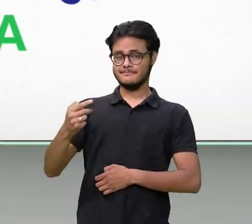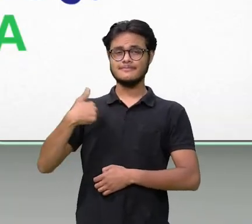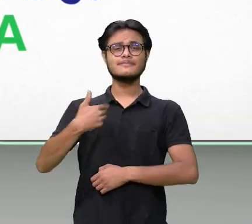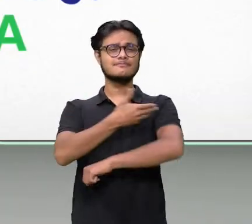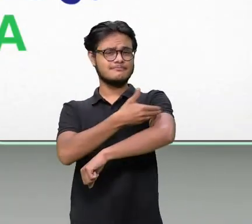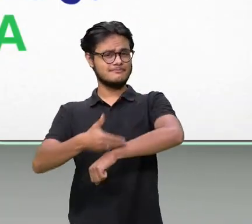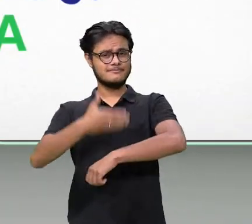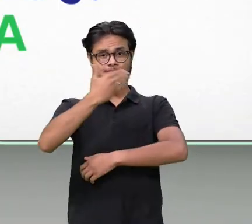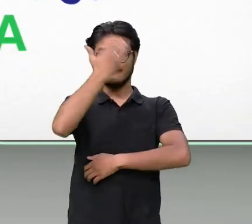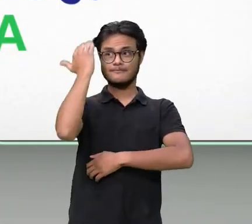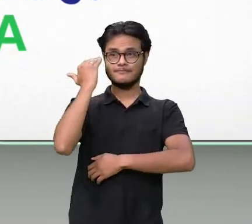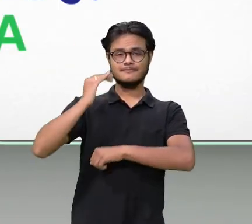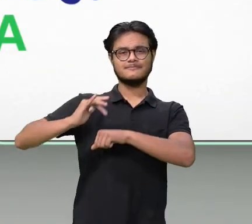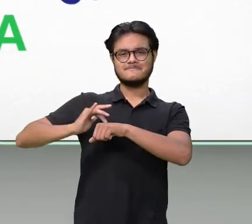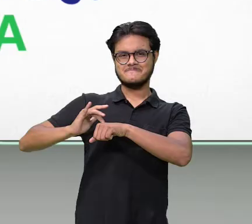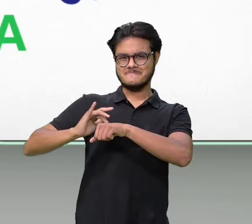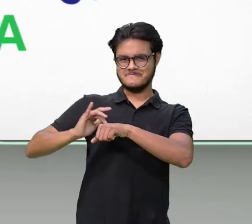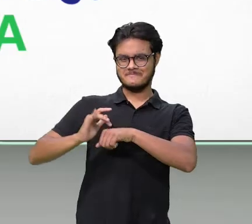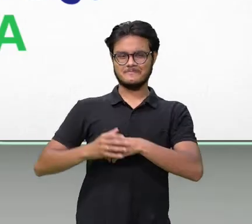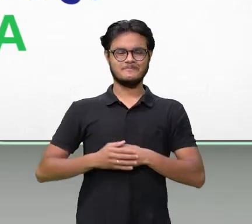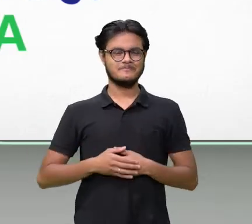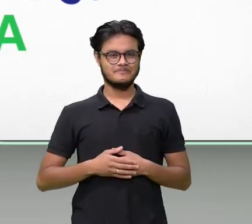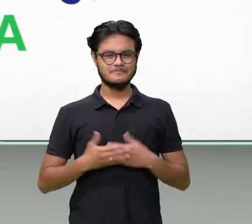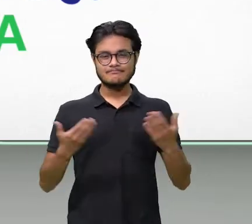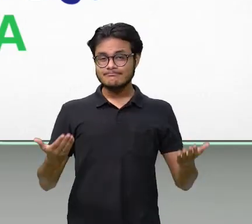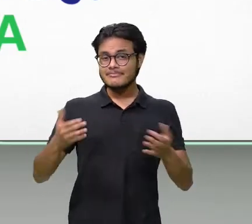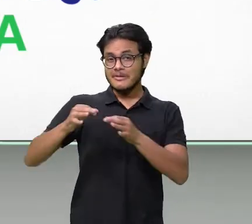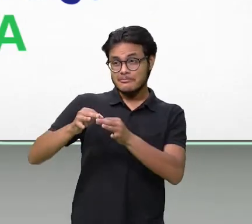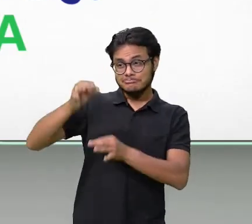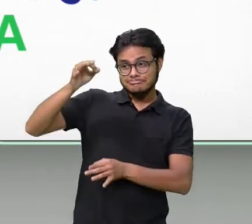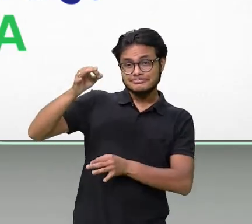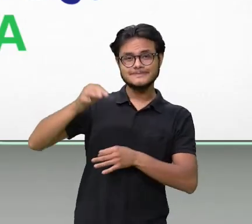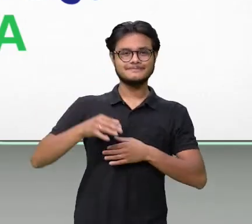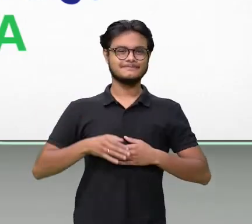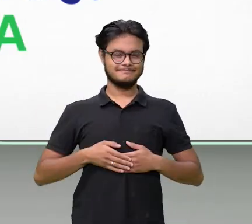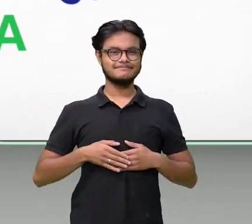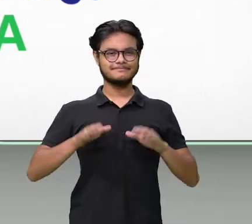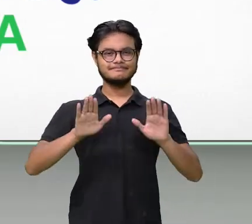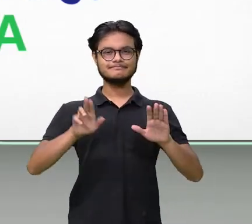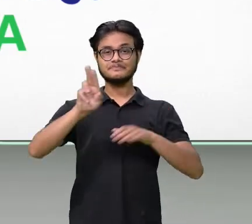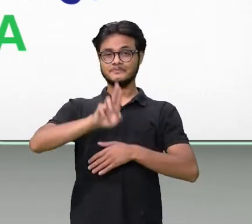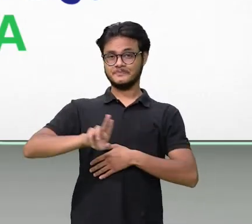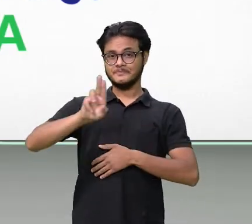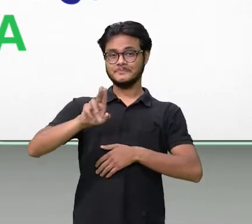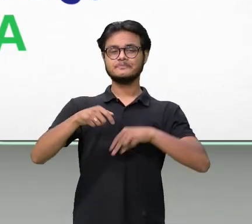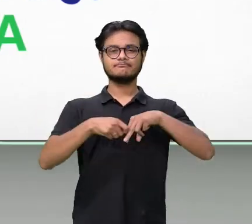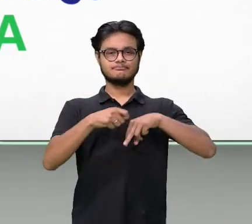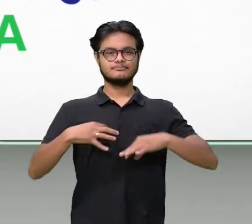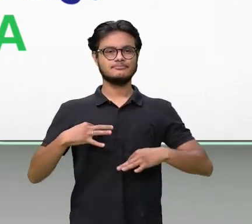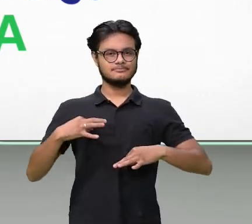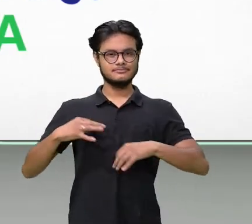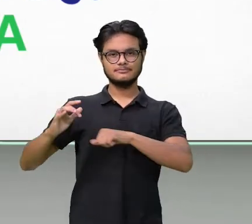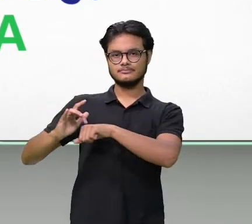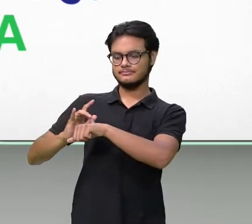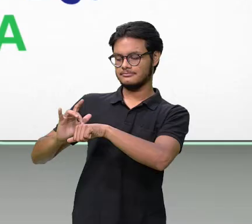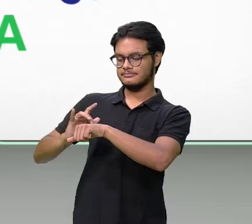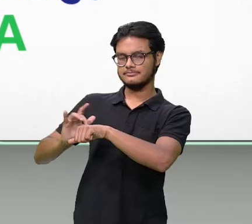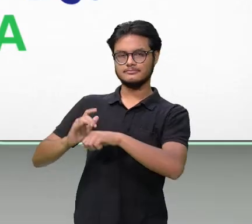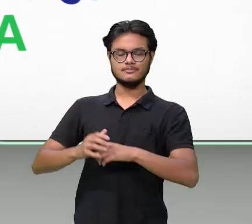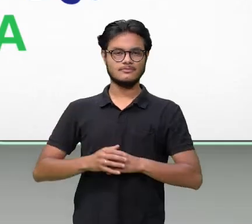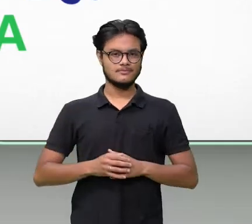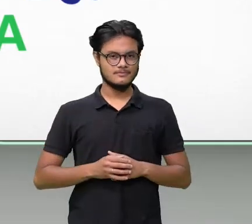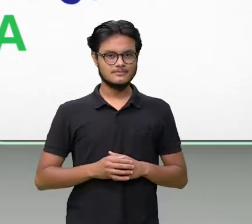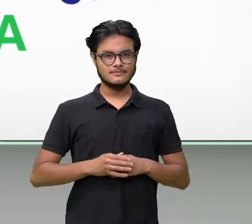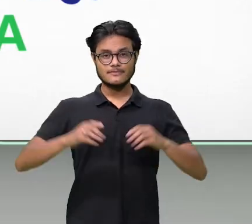branco, cabelos e olhos pretos, tenho uma estatura alta, estou trajando uma calça jeans e uma camisa polo preta.